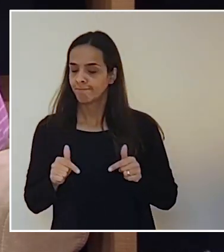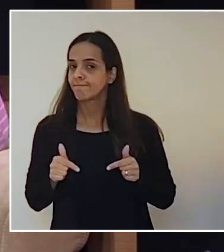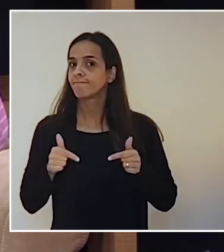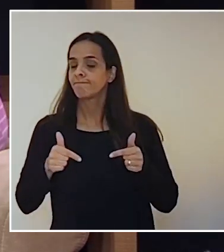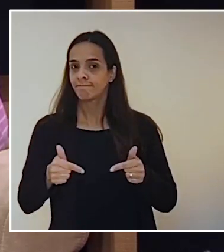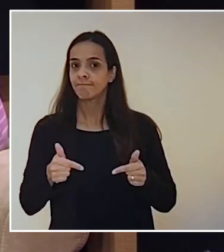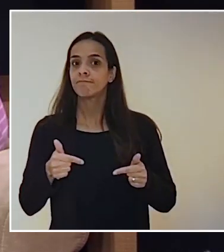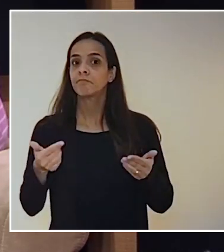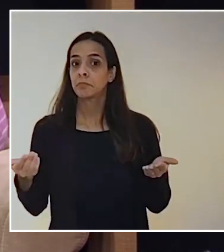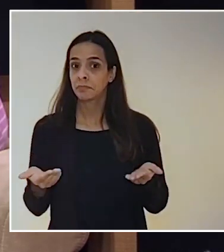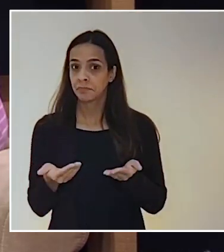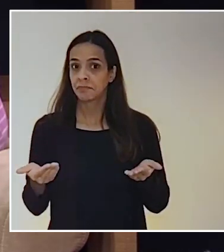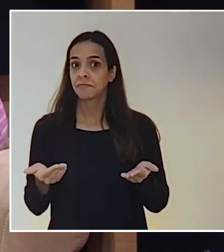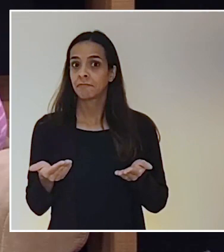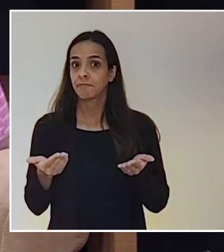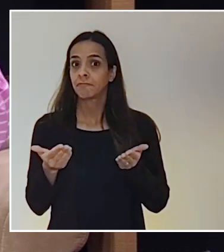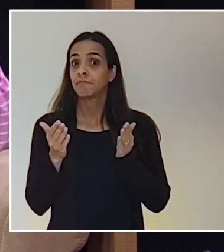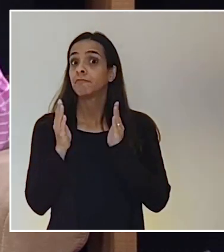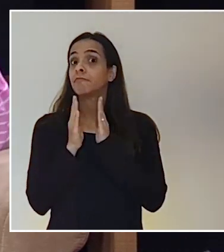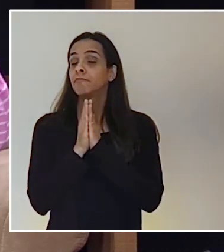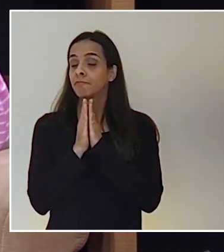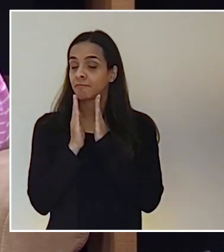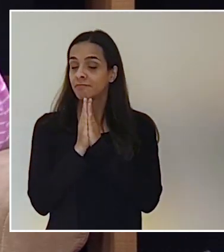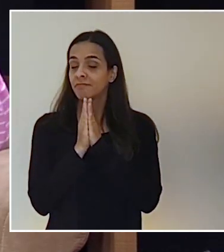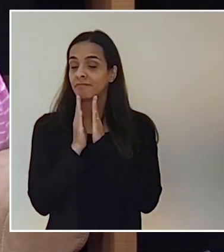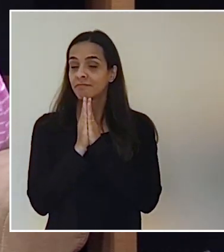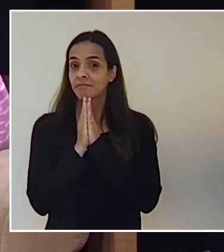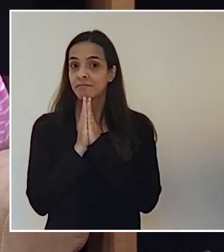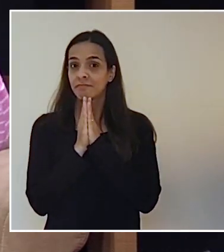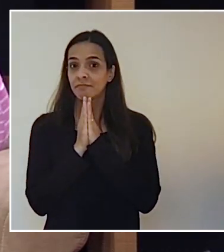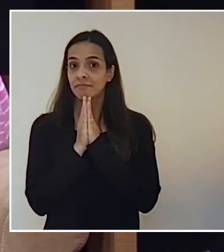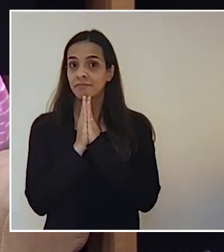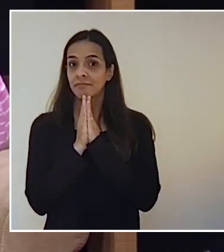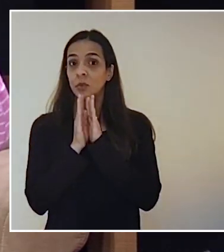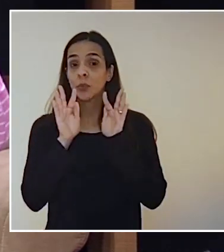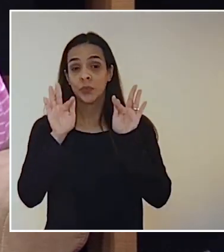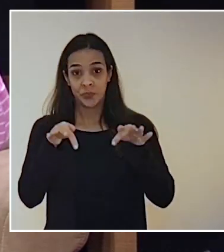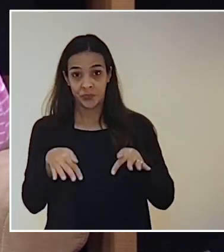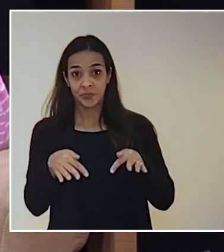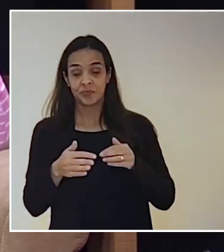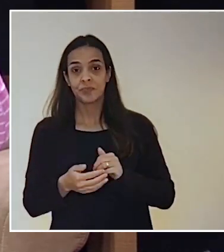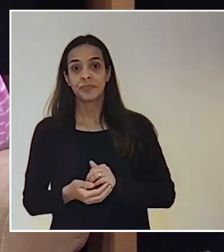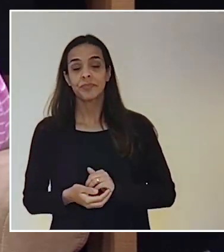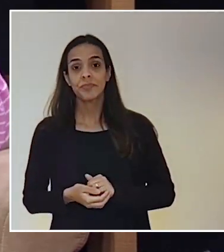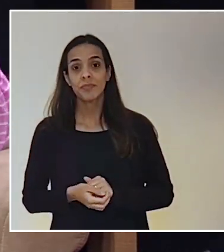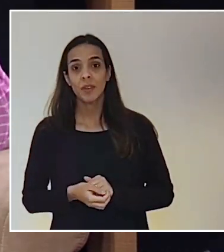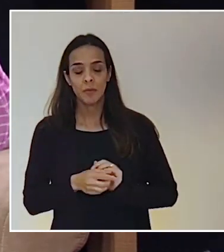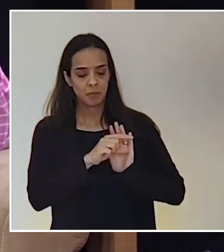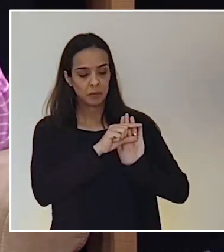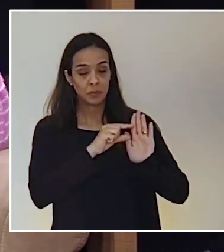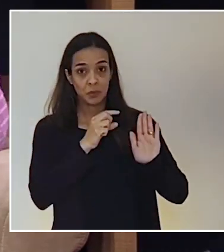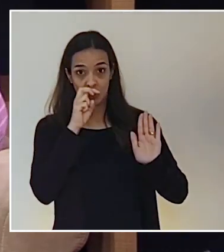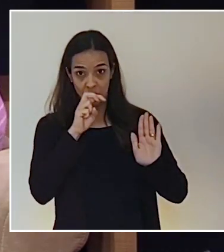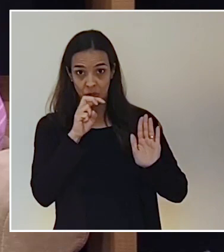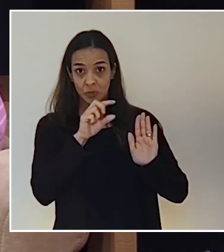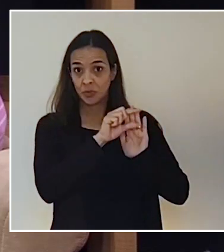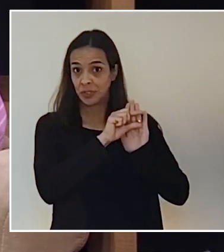oração. E finalmente, nos versos 5 e 6, ele olha para o